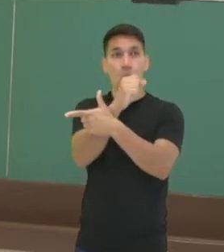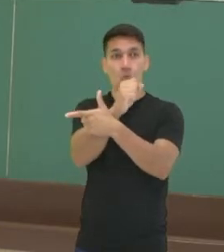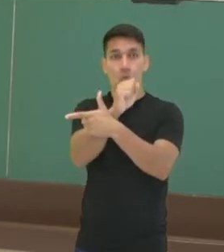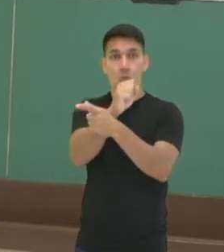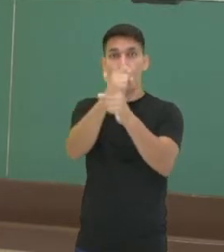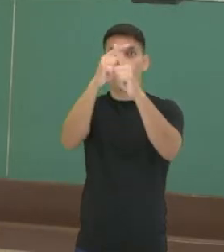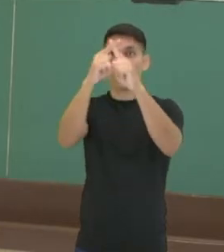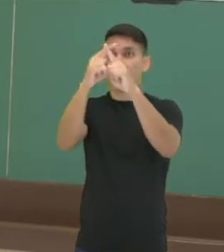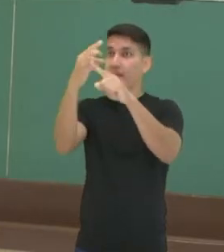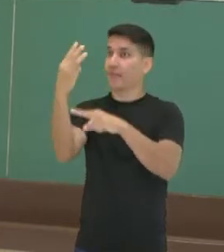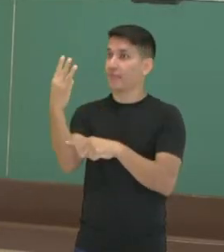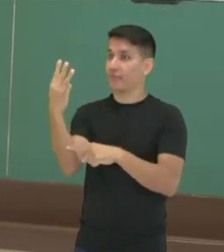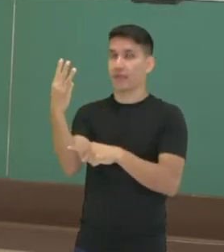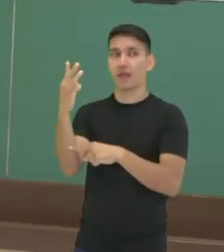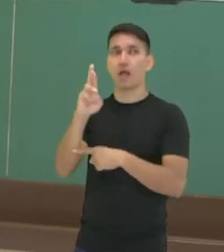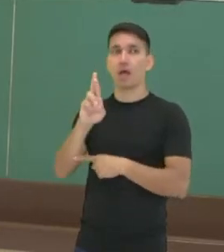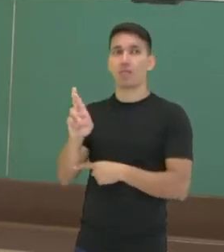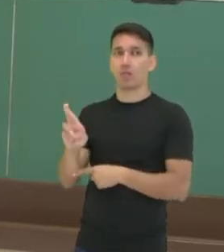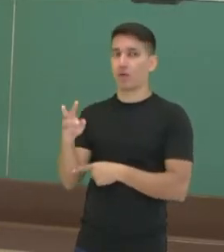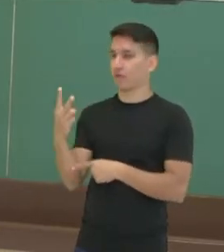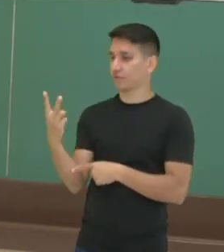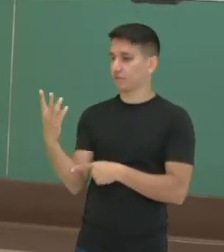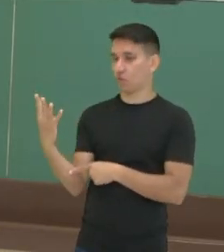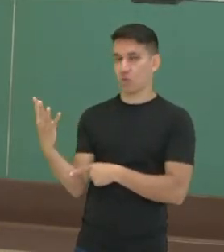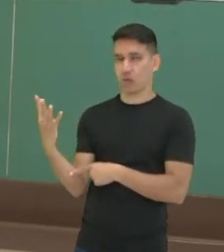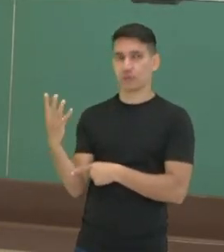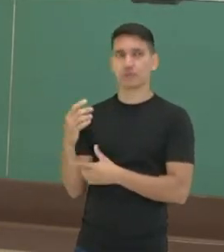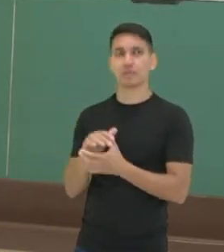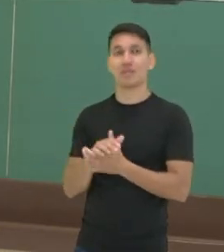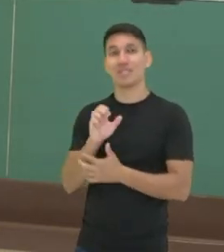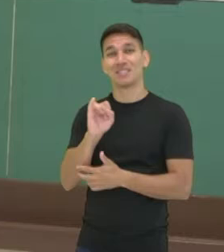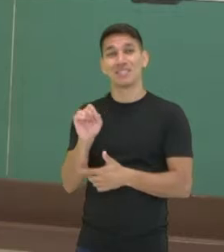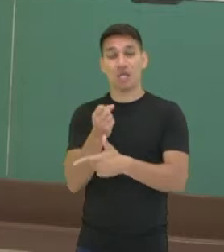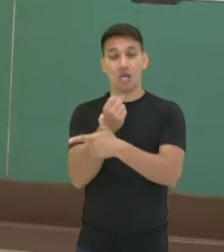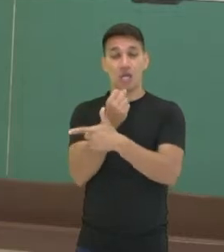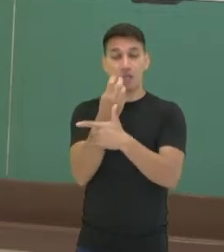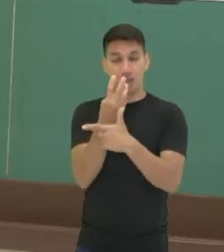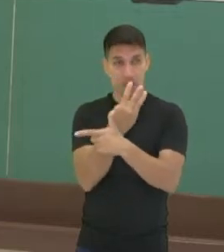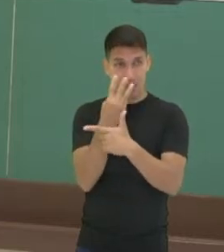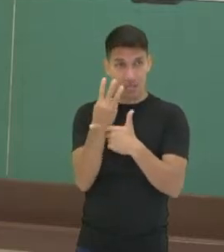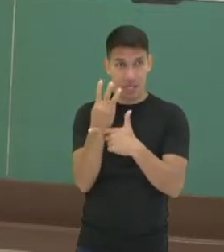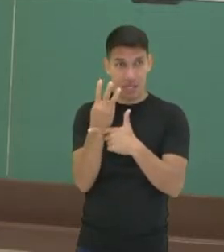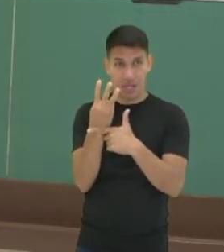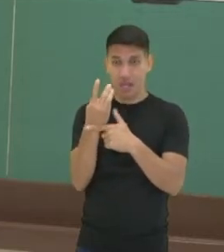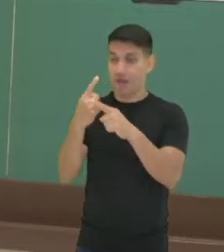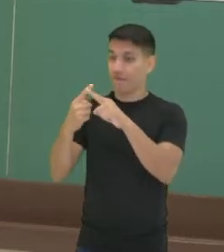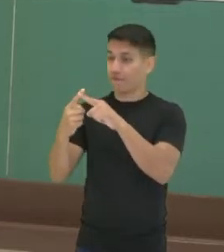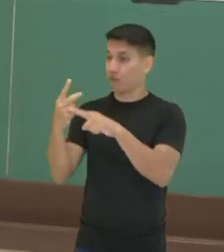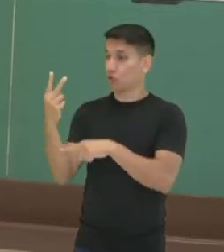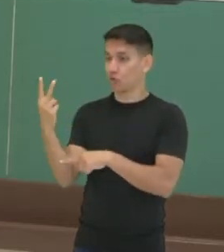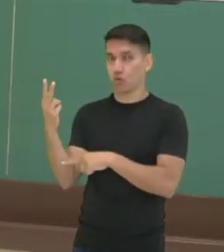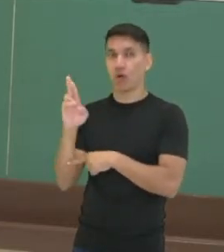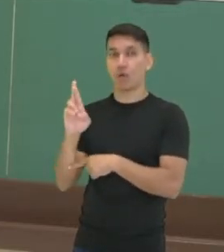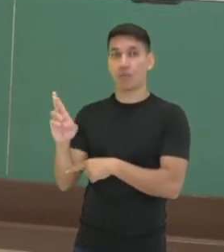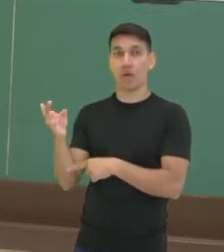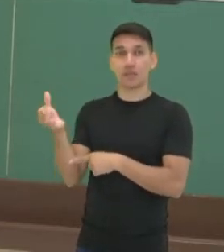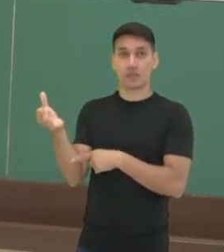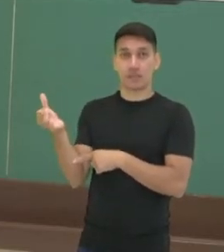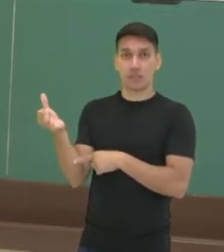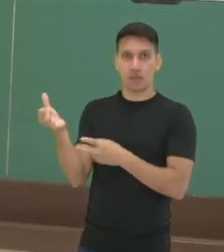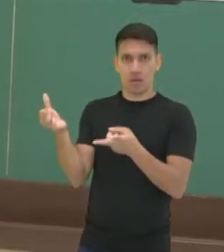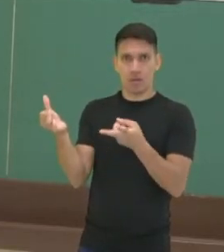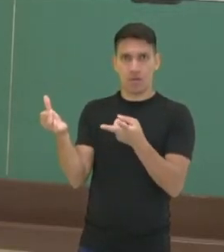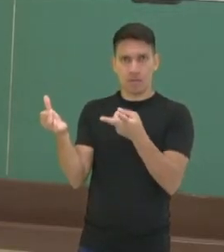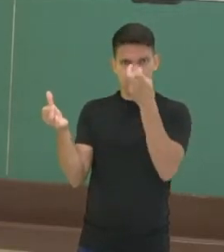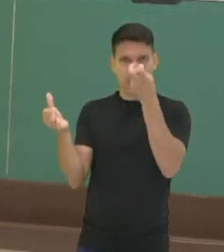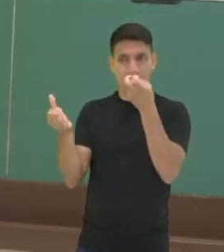8 vezes 3, vai dar 24. Se eu multiplicar o 3 vezes o 2 aqui, vai dar 6. Tá vendo que eu multipliquei os dois pelo mesmo